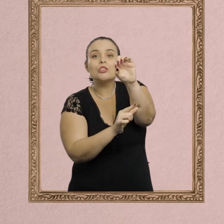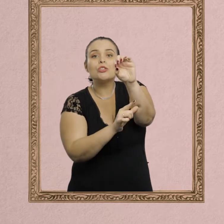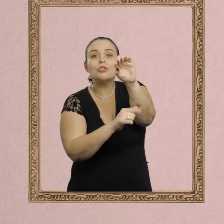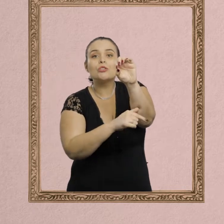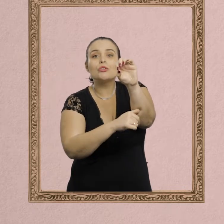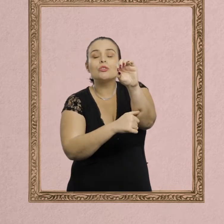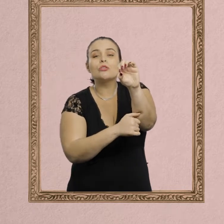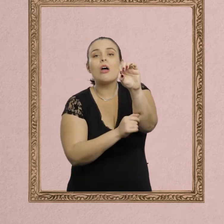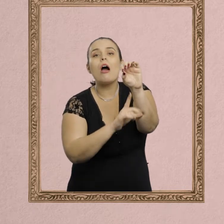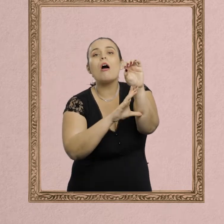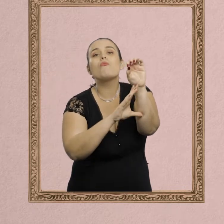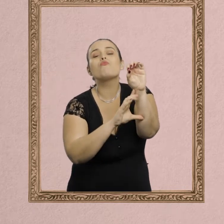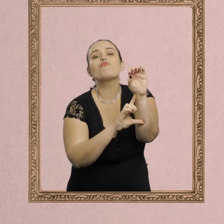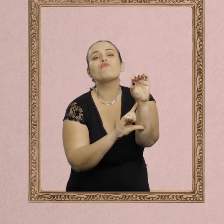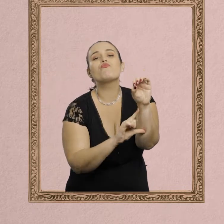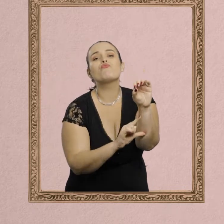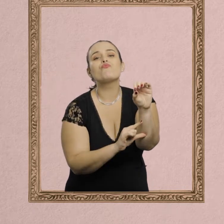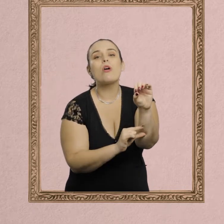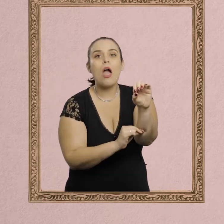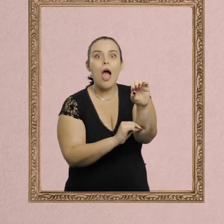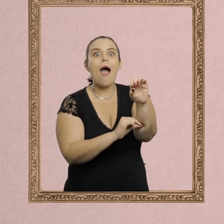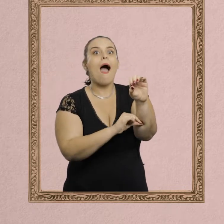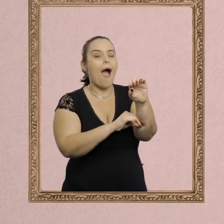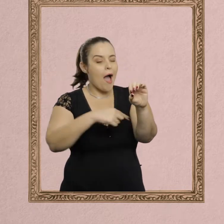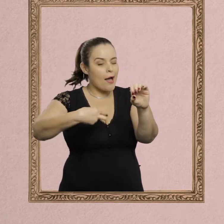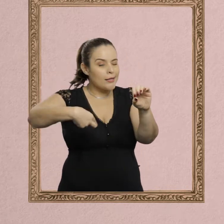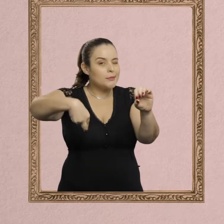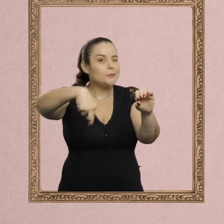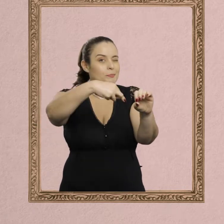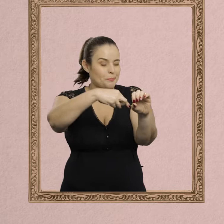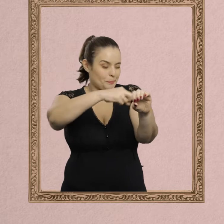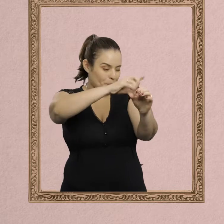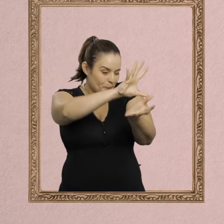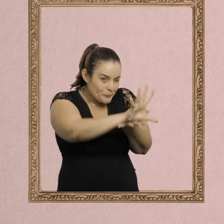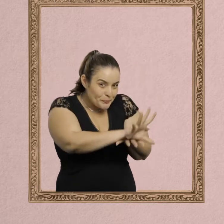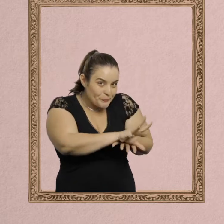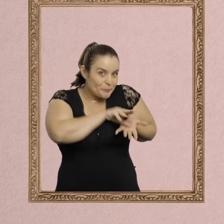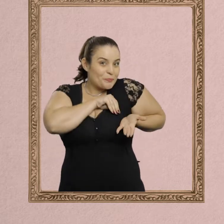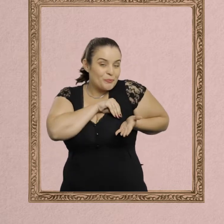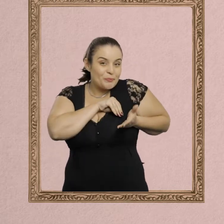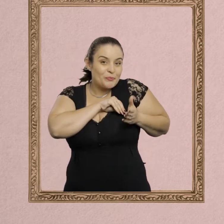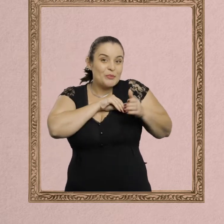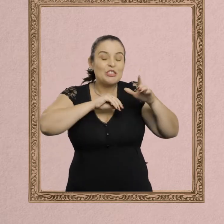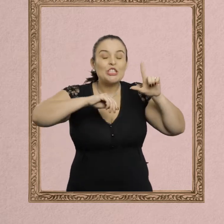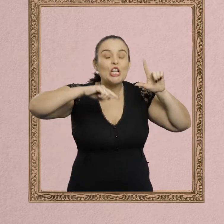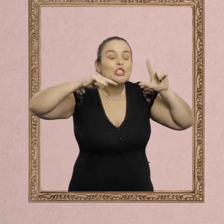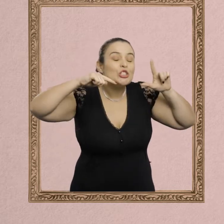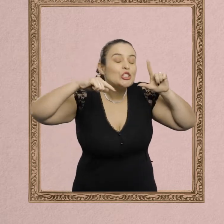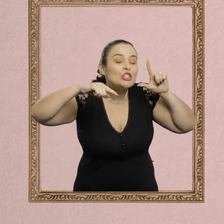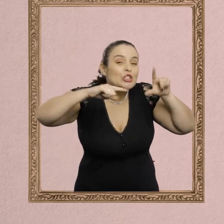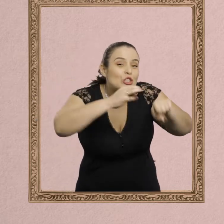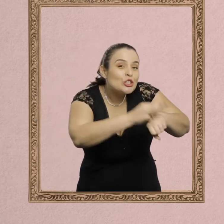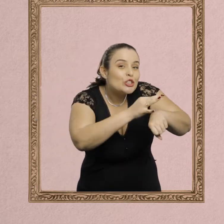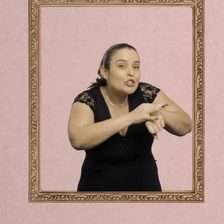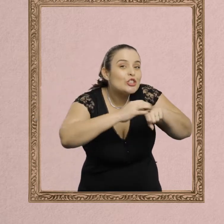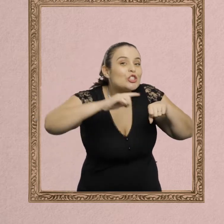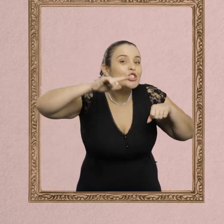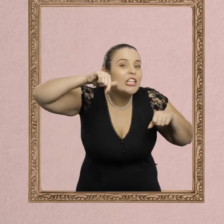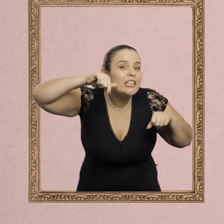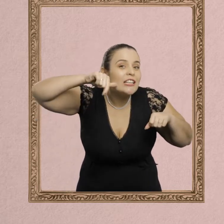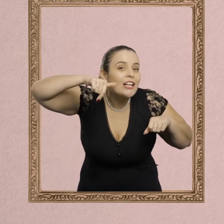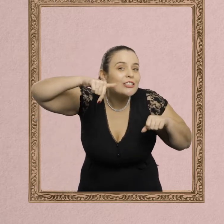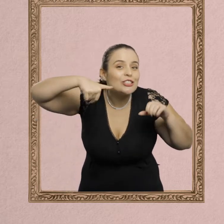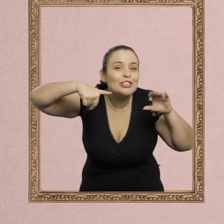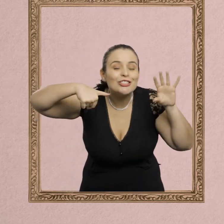imitar o tic-tac do crocodilo muito bem. Ele resolveu fazer tic-tac para afastar as feras enquanto caminhava sozinho